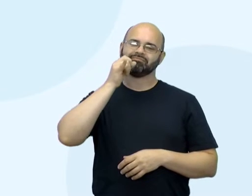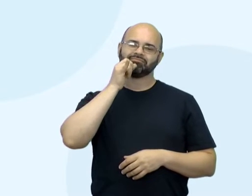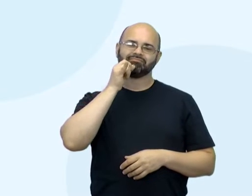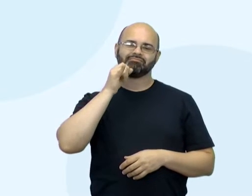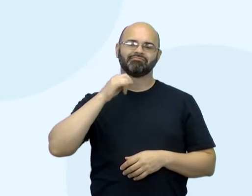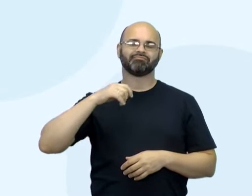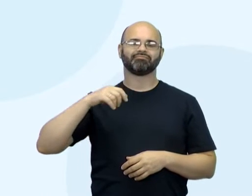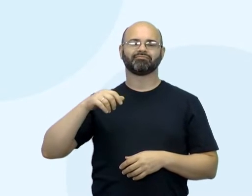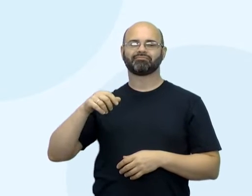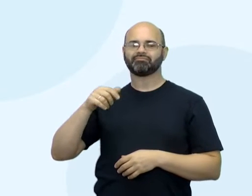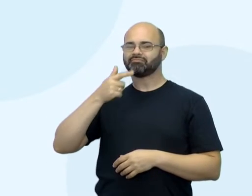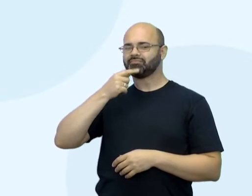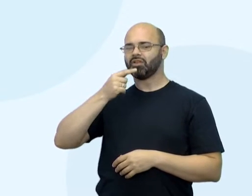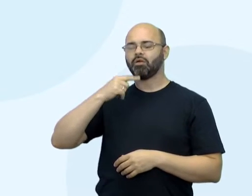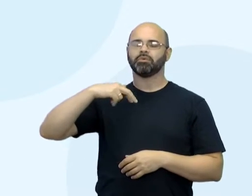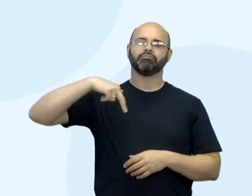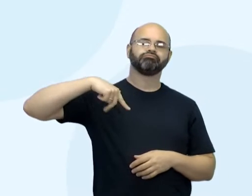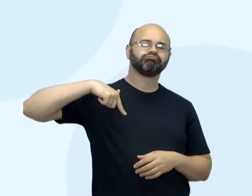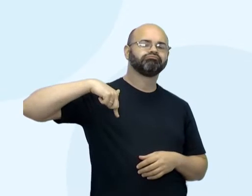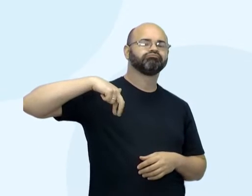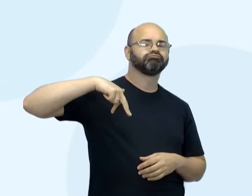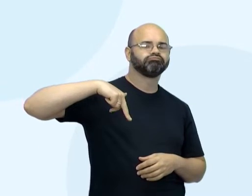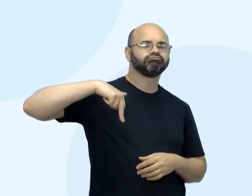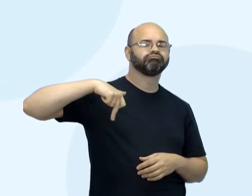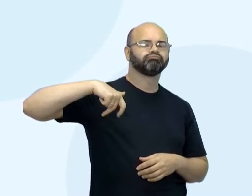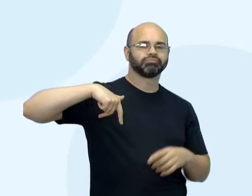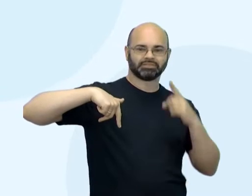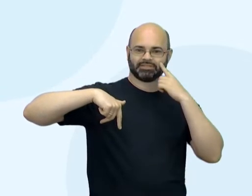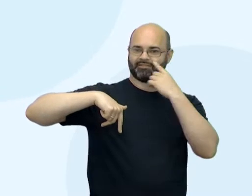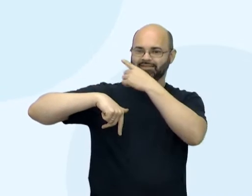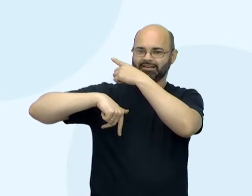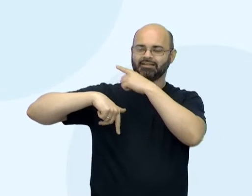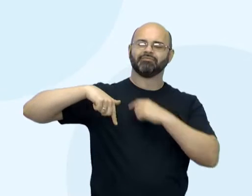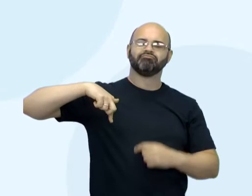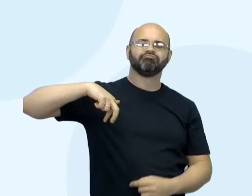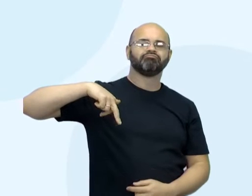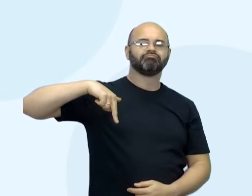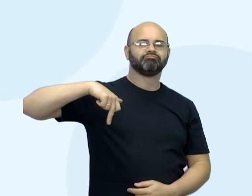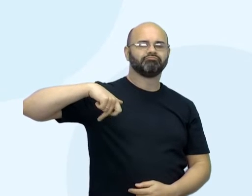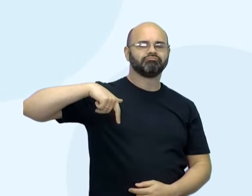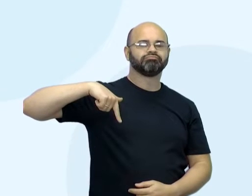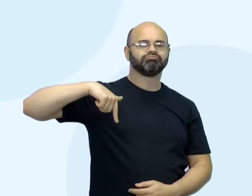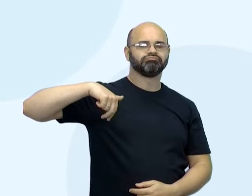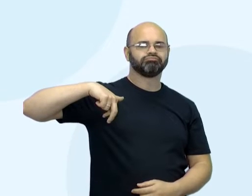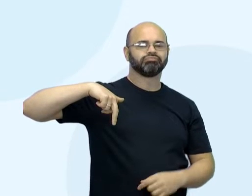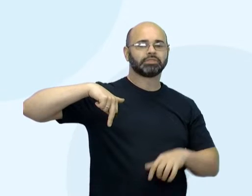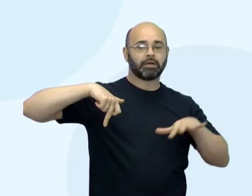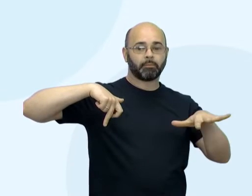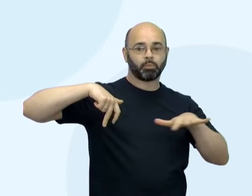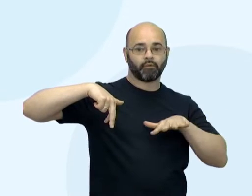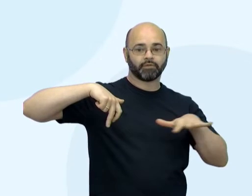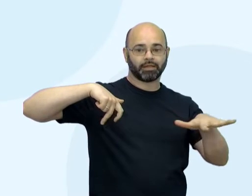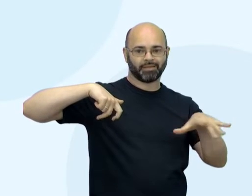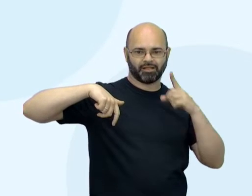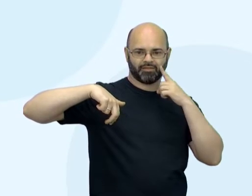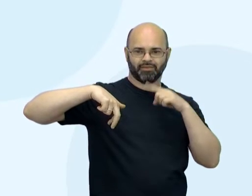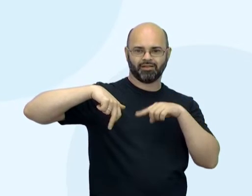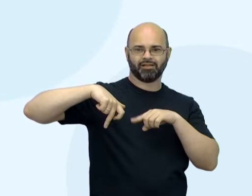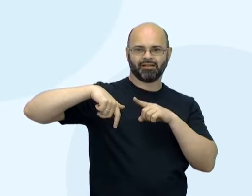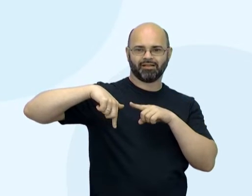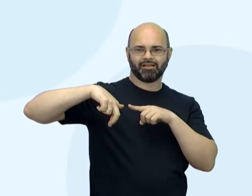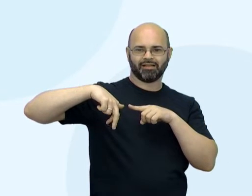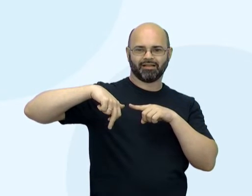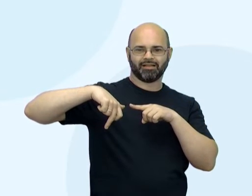caminhar. Enquanto a gente caminha, também a nossa movimentação, tudo indo ali para o diário de bordo.